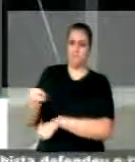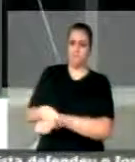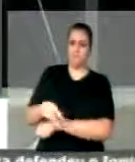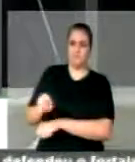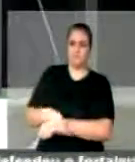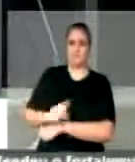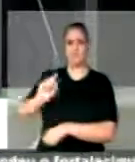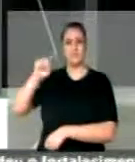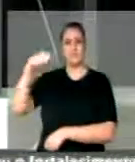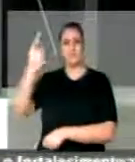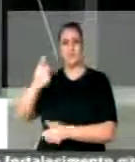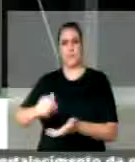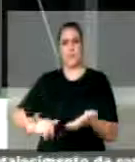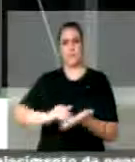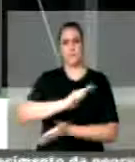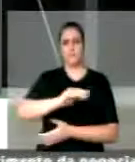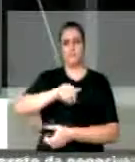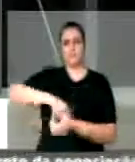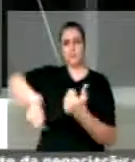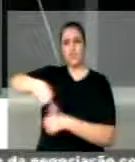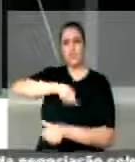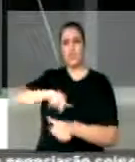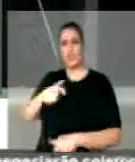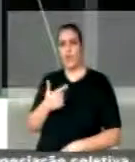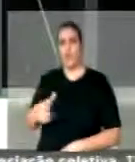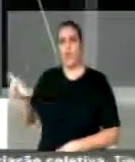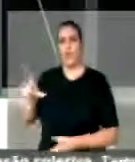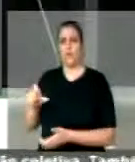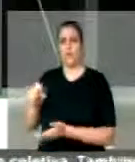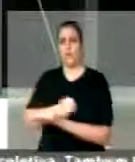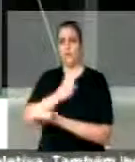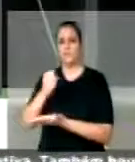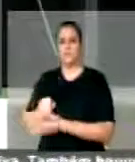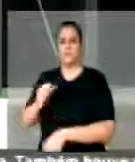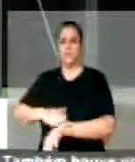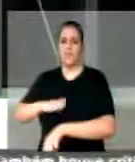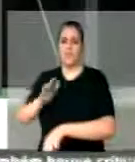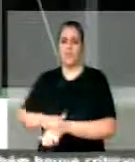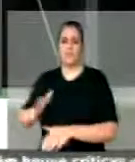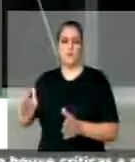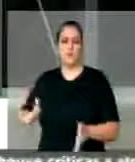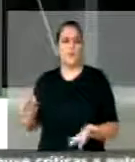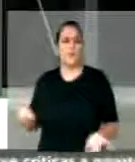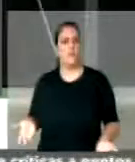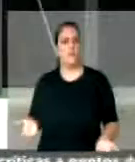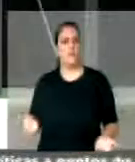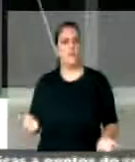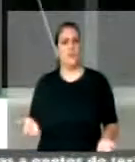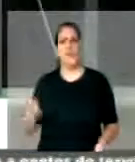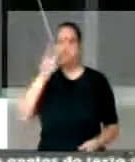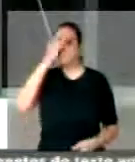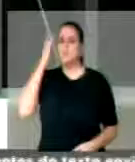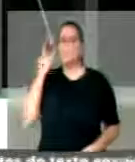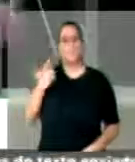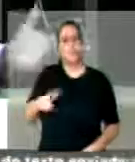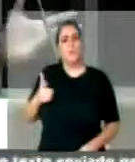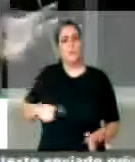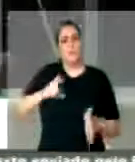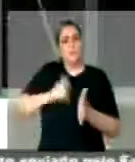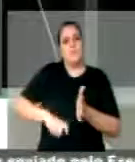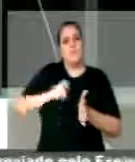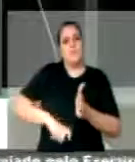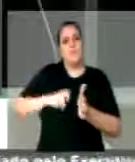final como esse trabalhador e trabalhadora contabilizar o seu tempo de contribuição